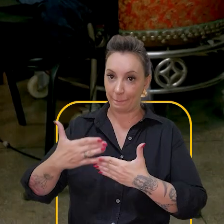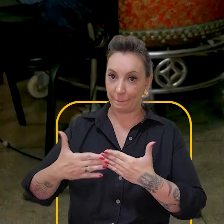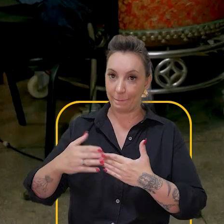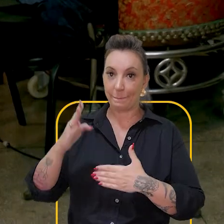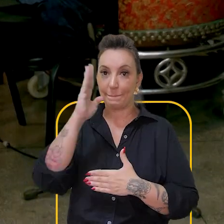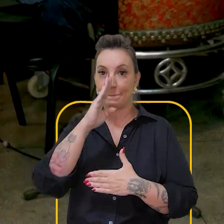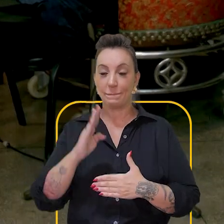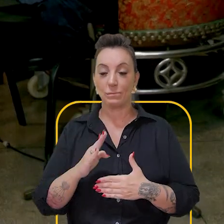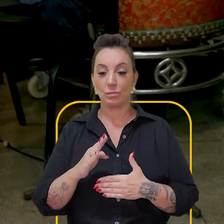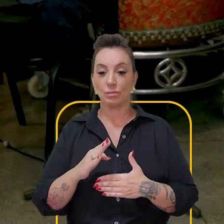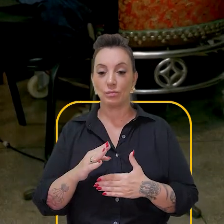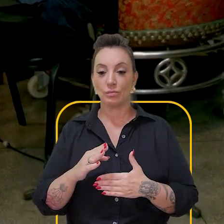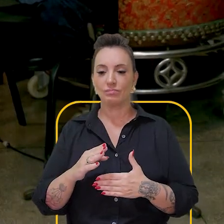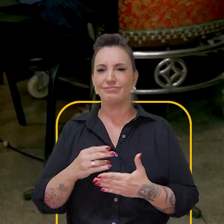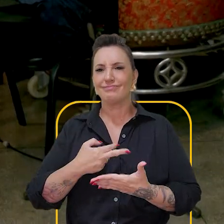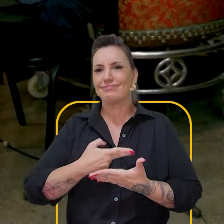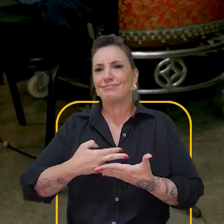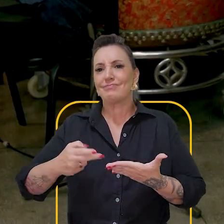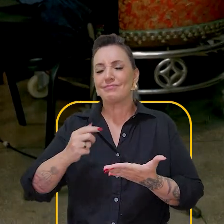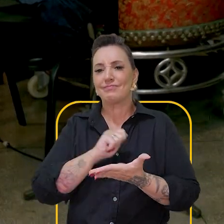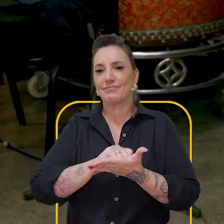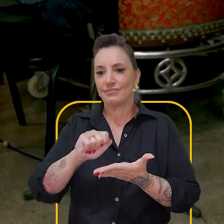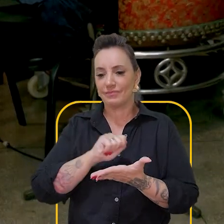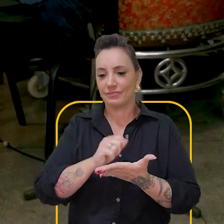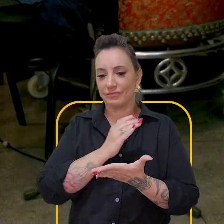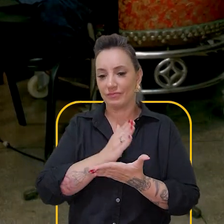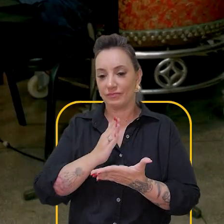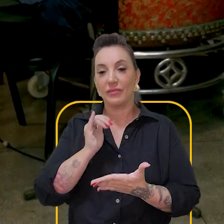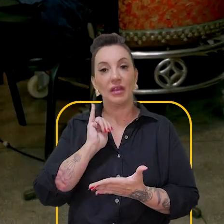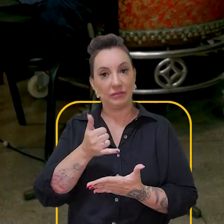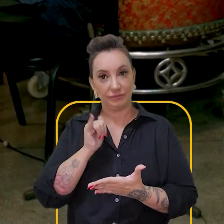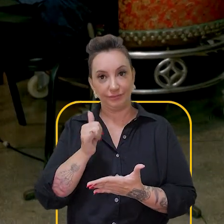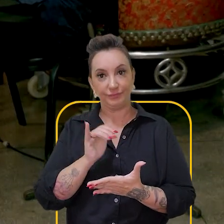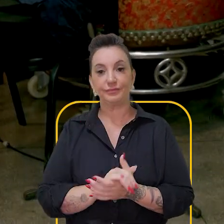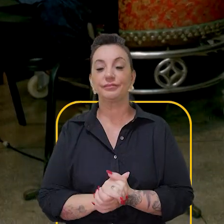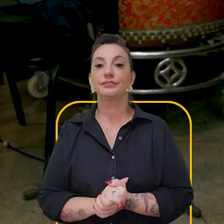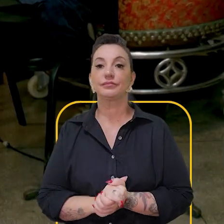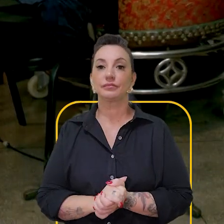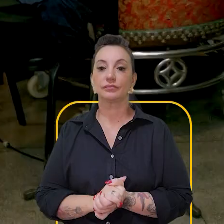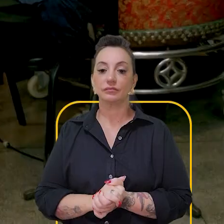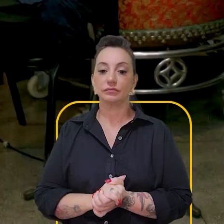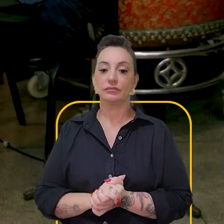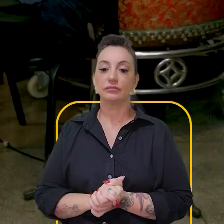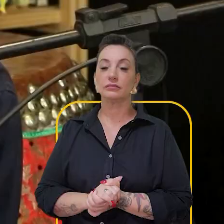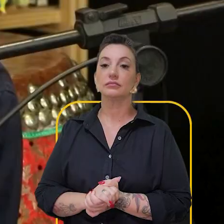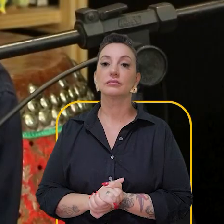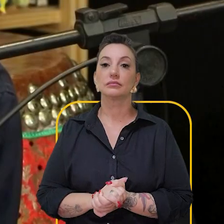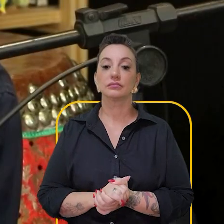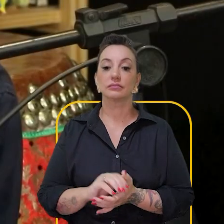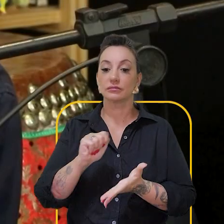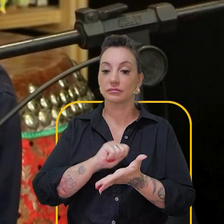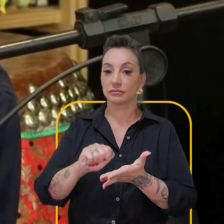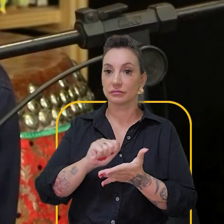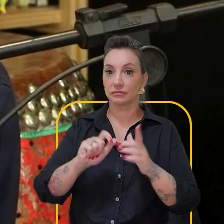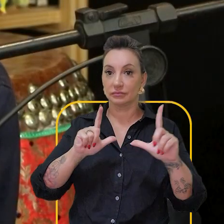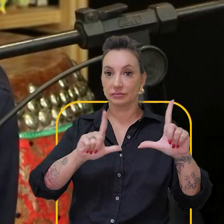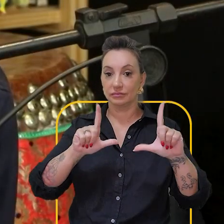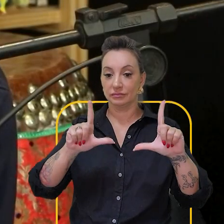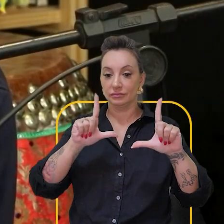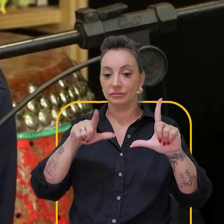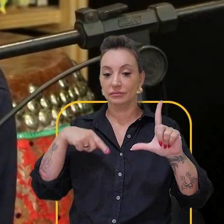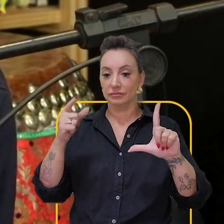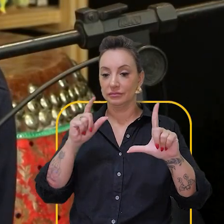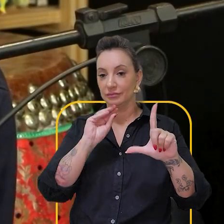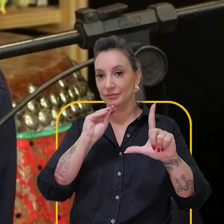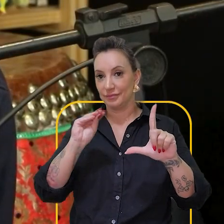Kung Fu no Brasil autor de diversos livros como a gente já já citou aqui ah ah também